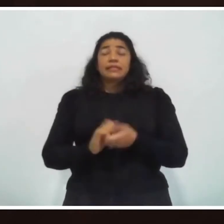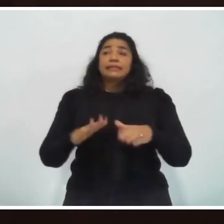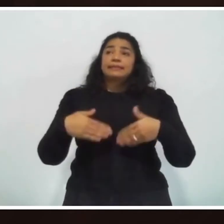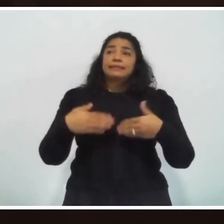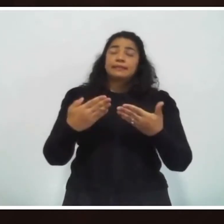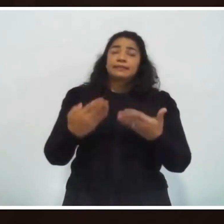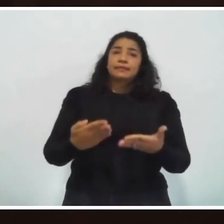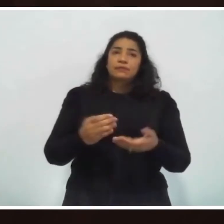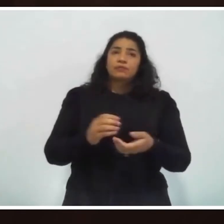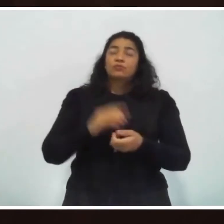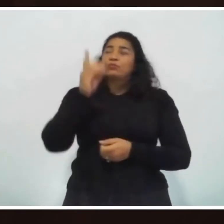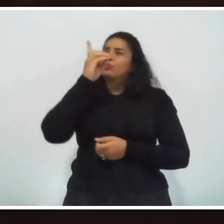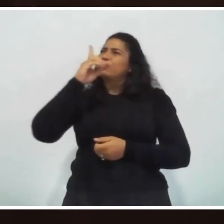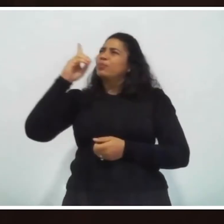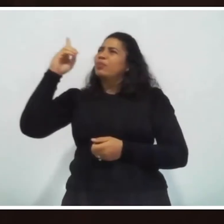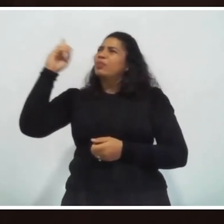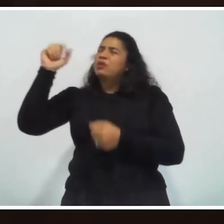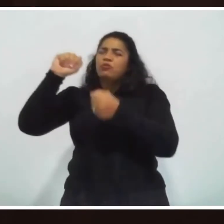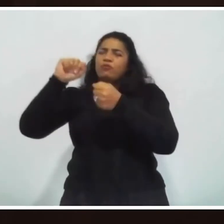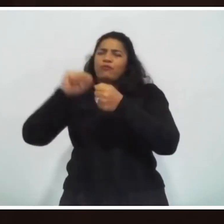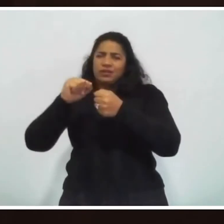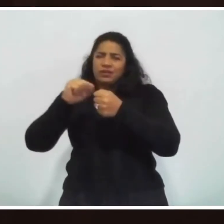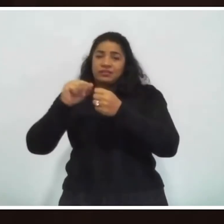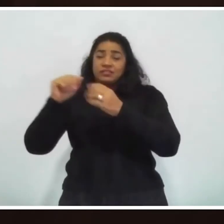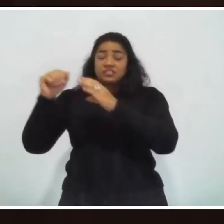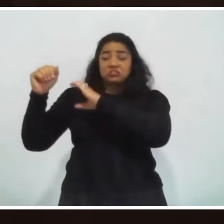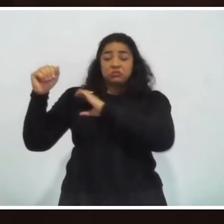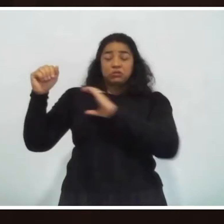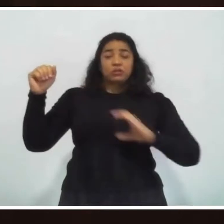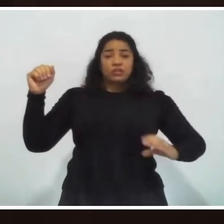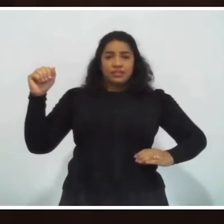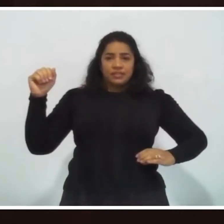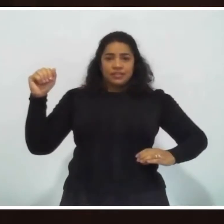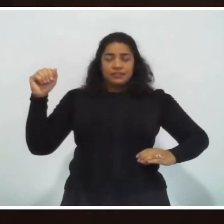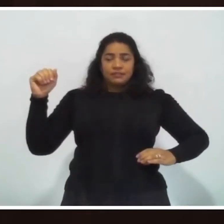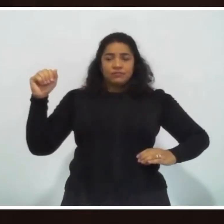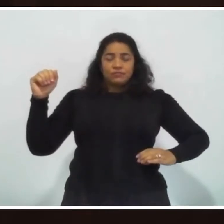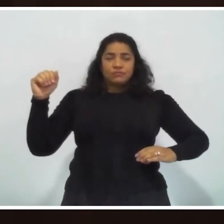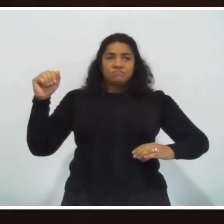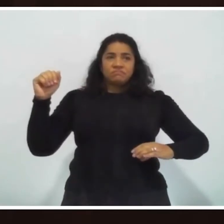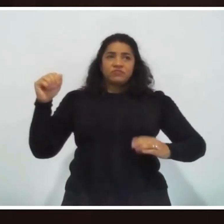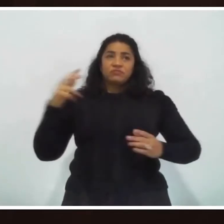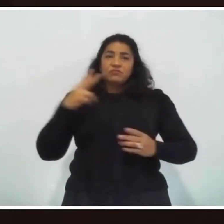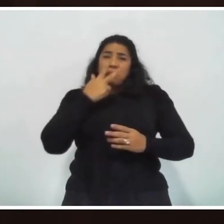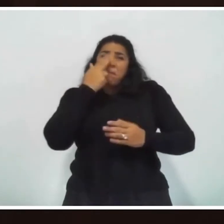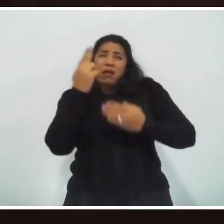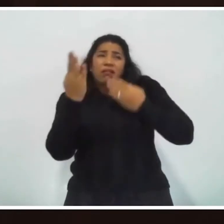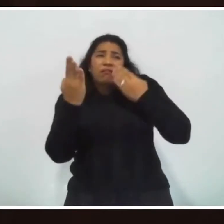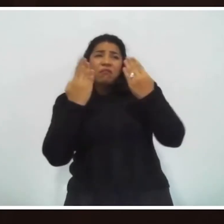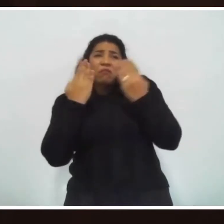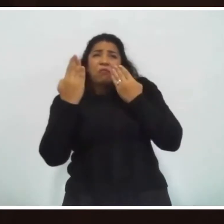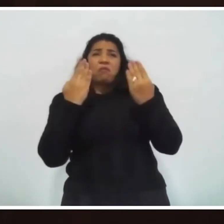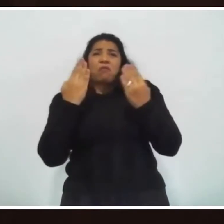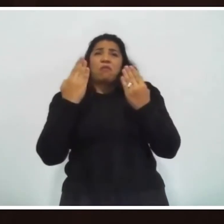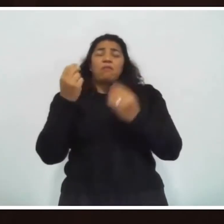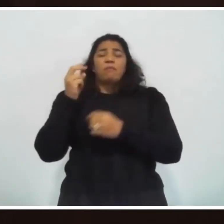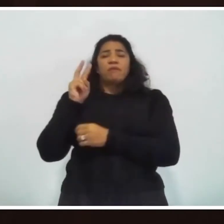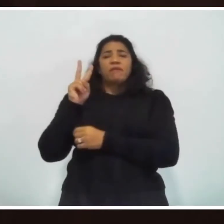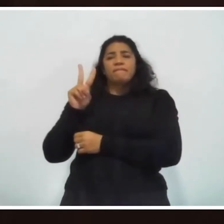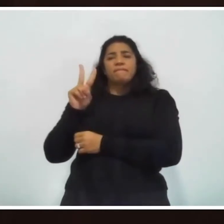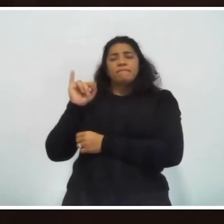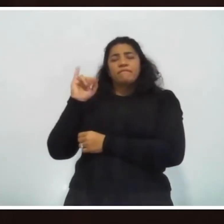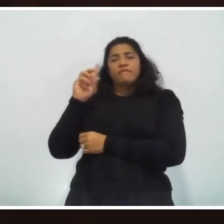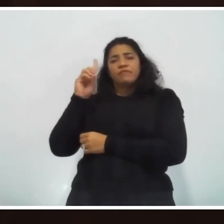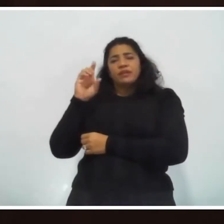fez com que Cristo se tornasse uma videira. E nós que cremos em Jesus, nós nos tornamos